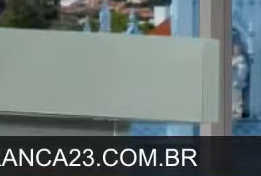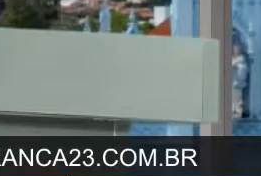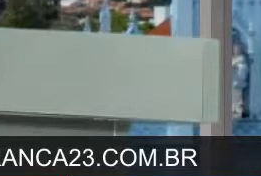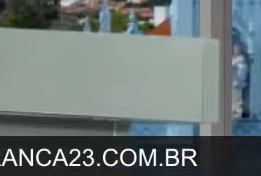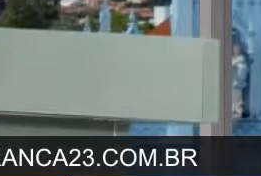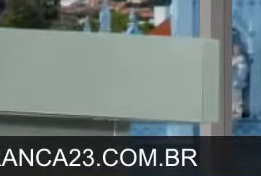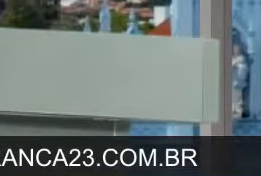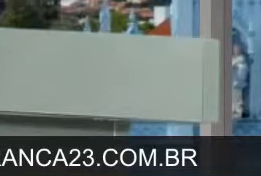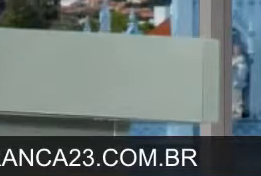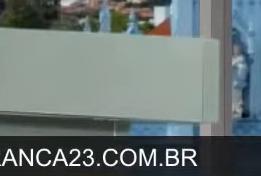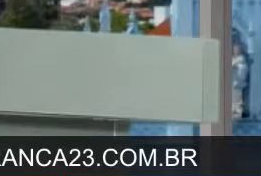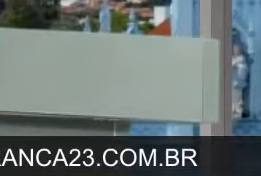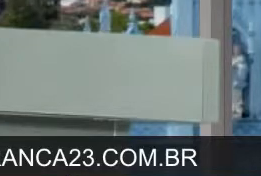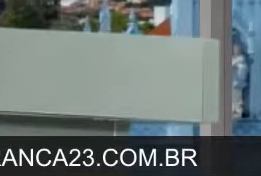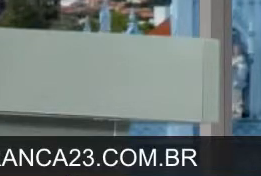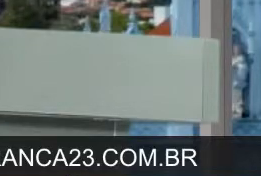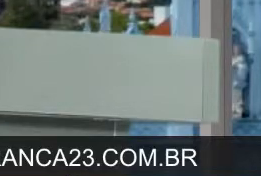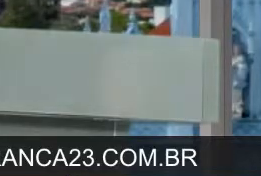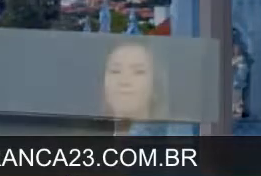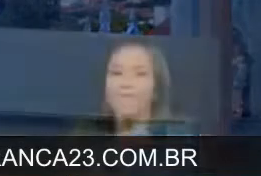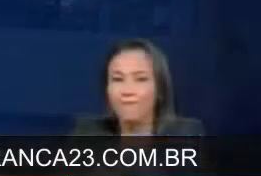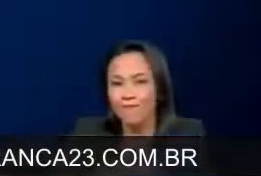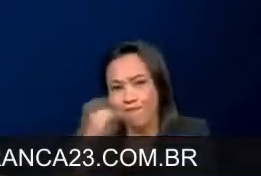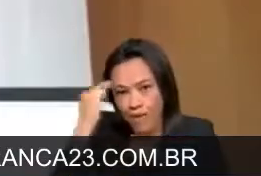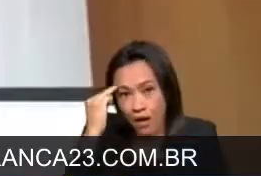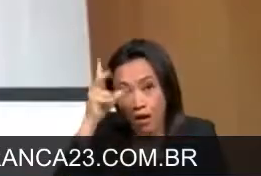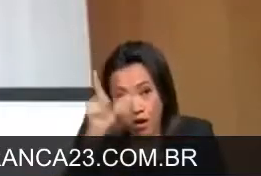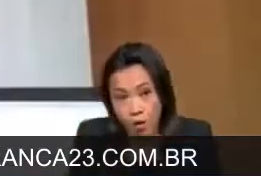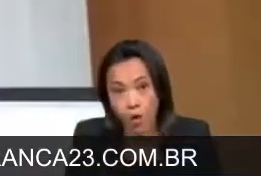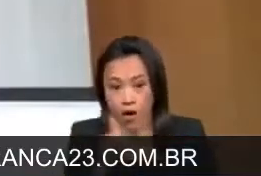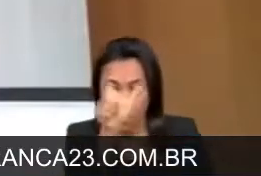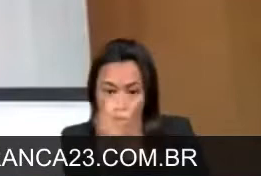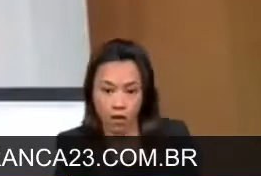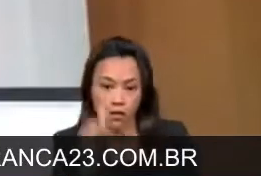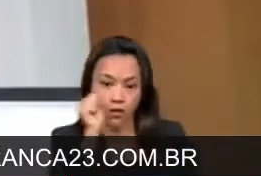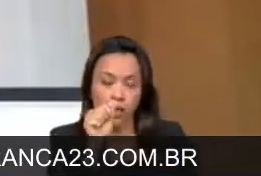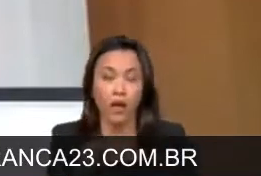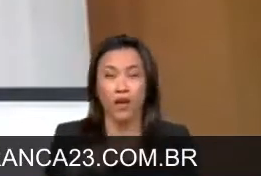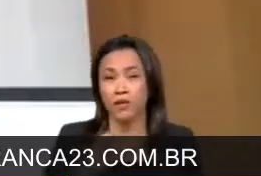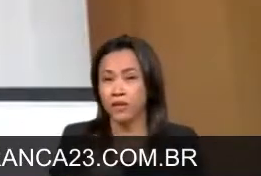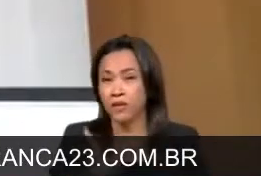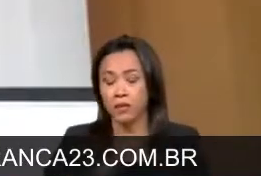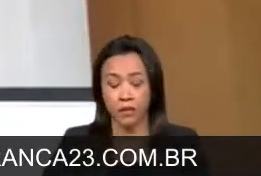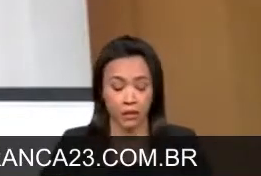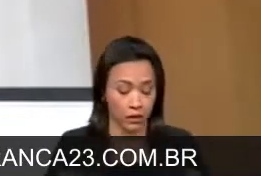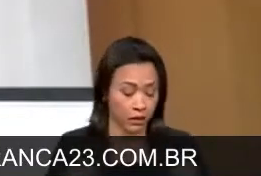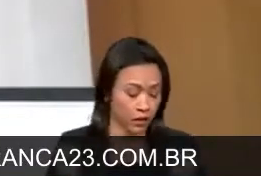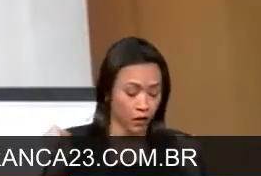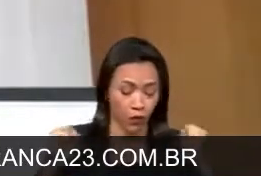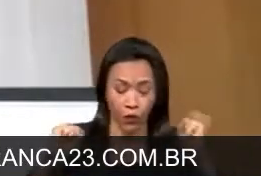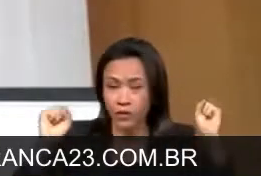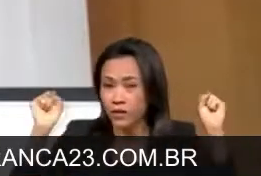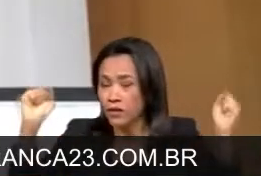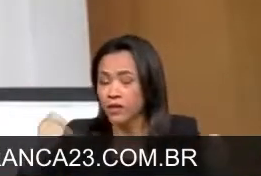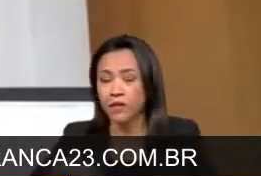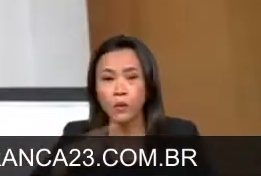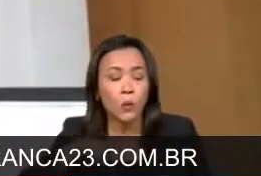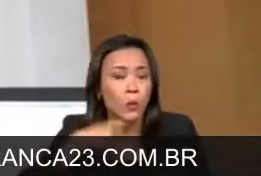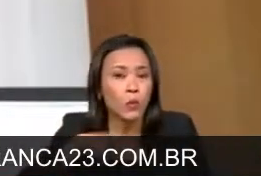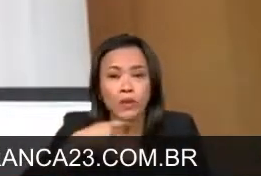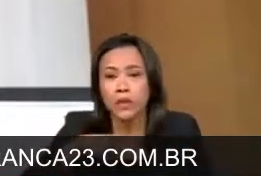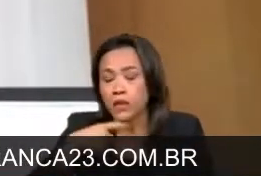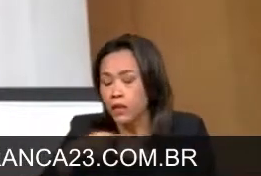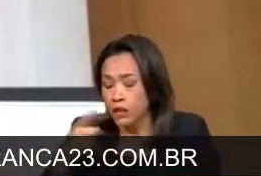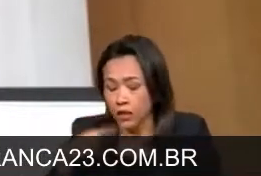o adoecimento mental. Foi o que aconteceu com Manuela. Eu sempre estava muito nervosa, não conseguia me